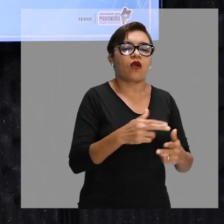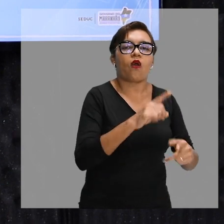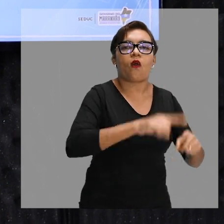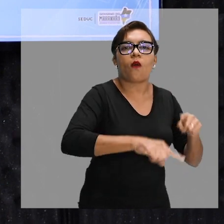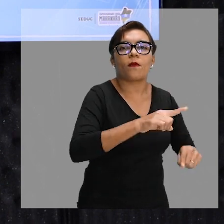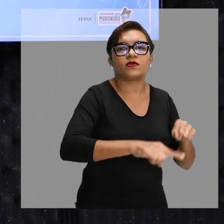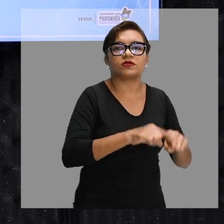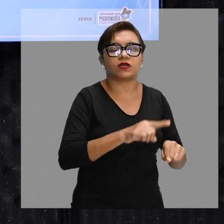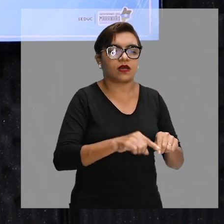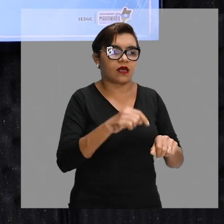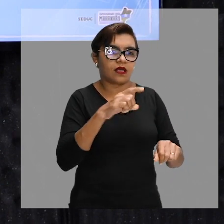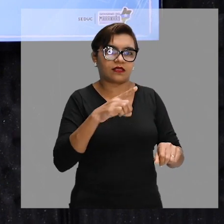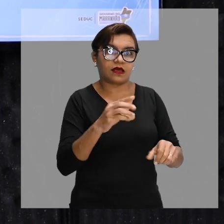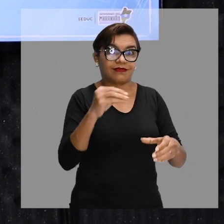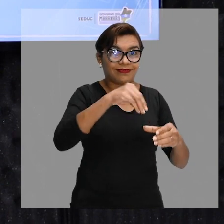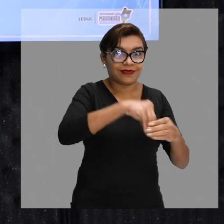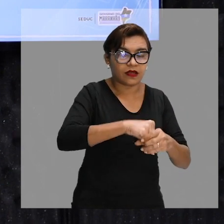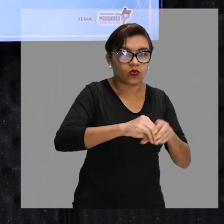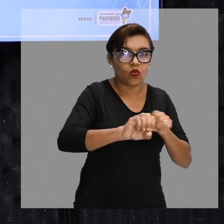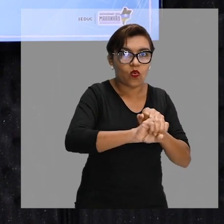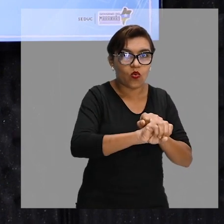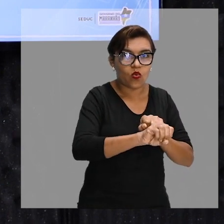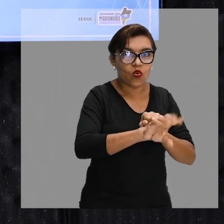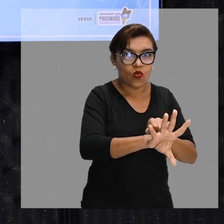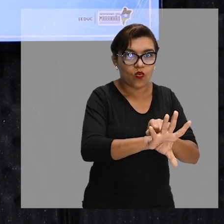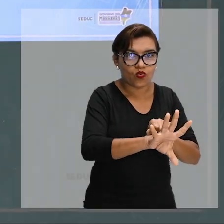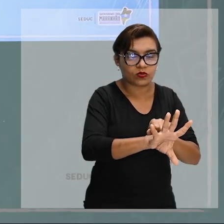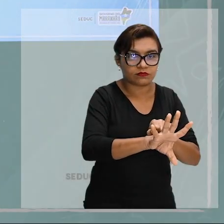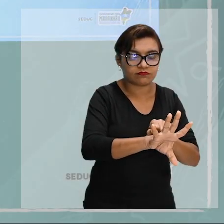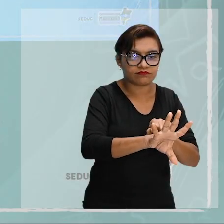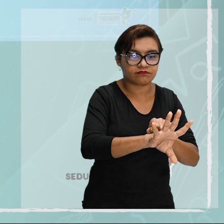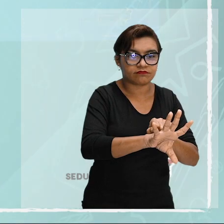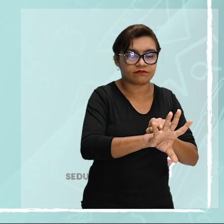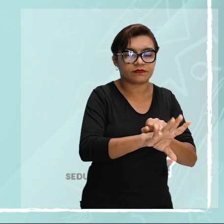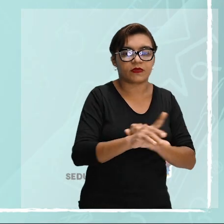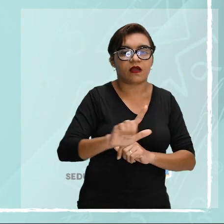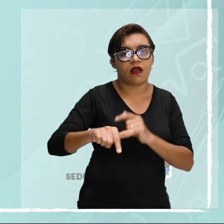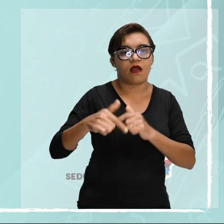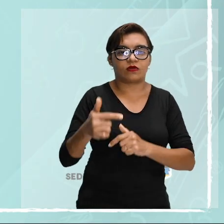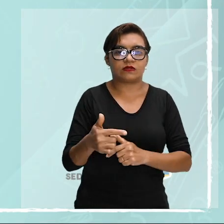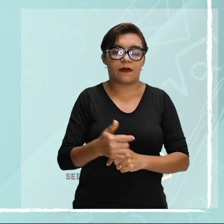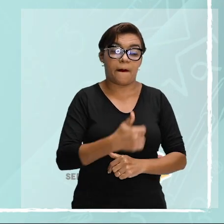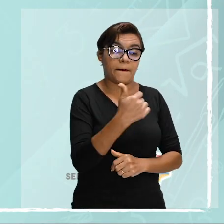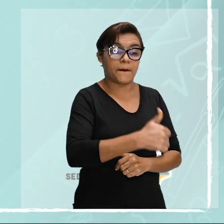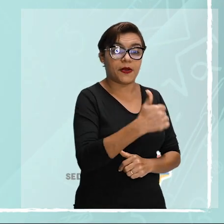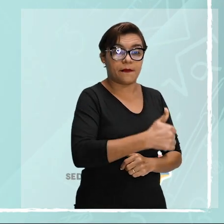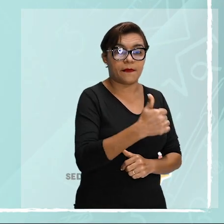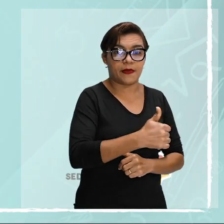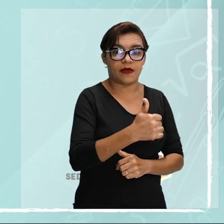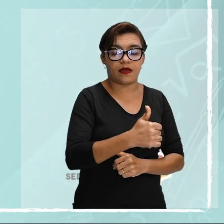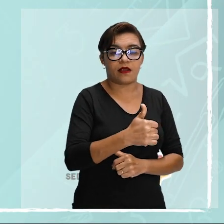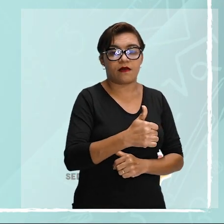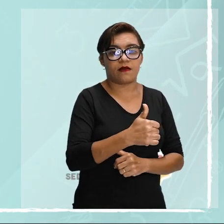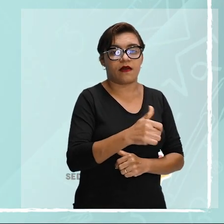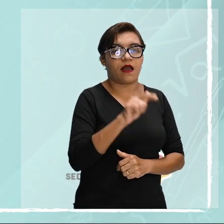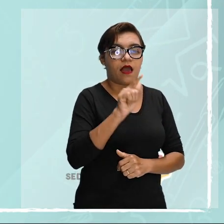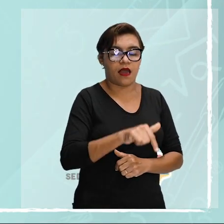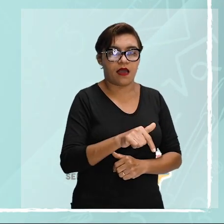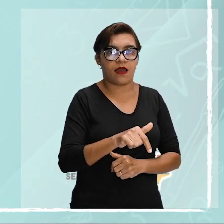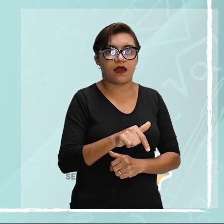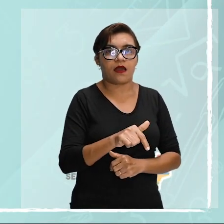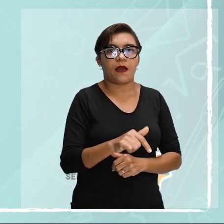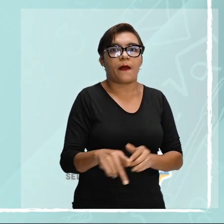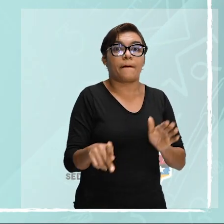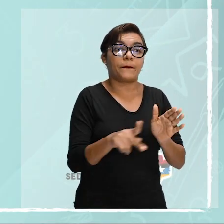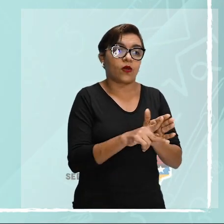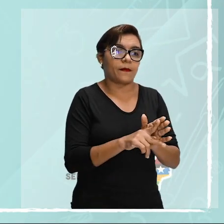iluminados. É a mesma coisa, tá ok? É a mesma coisa. Então, a fonte de luz primária ou corpo luminoso é aquela que emite